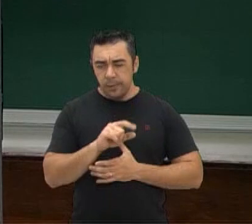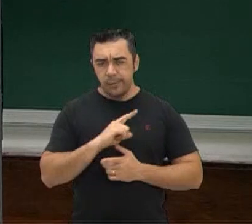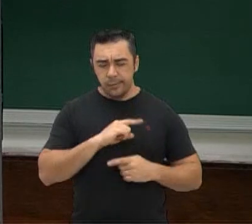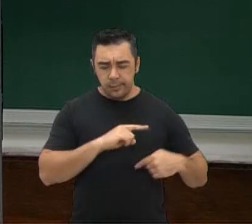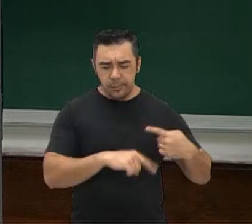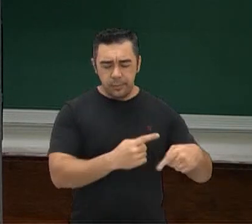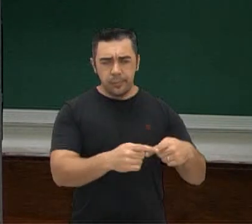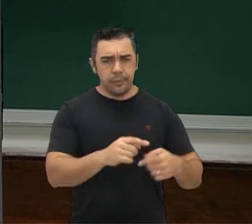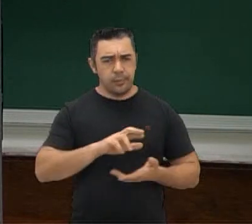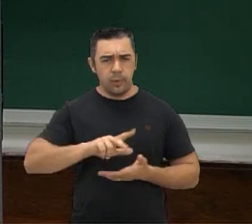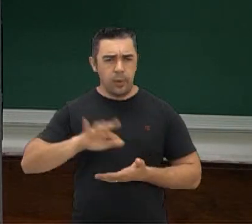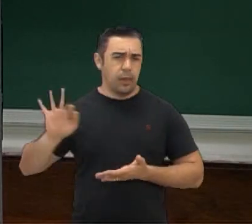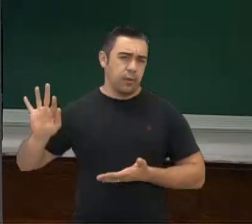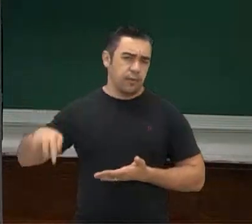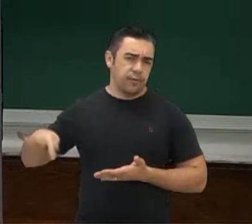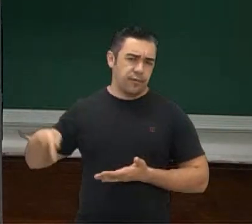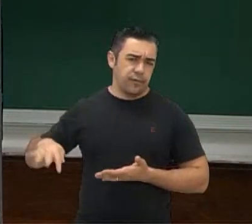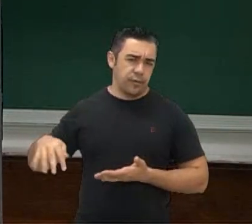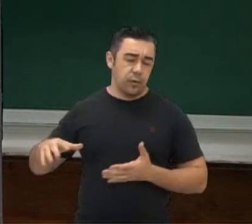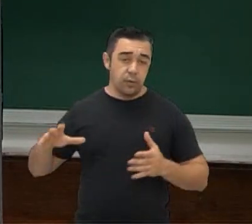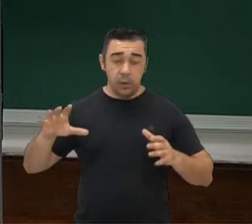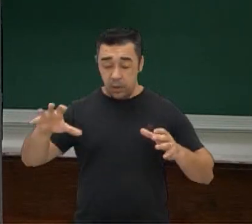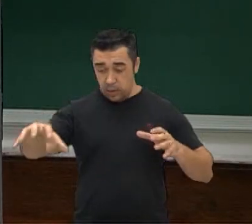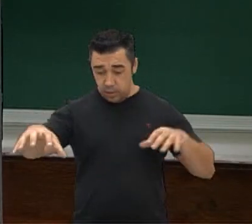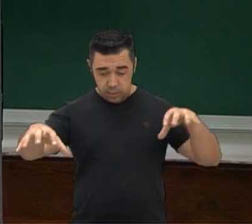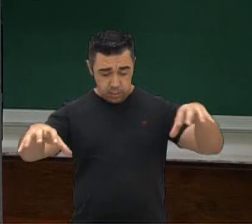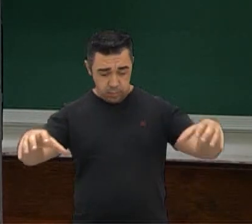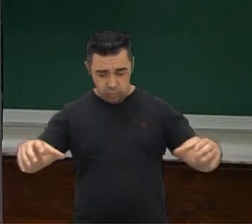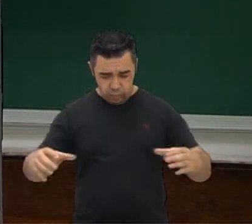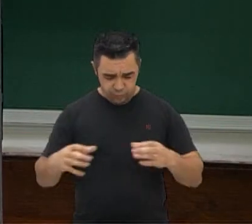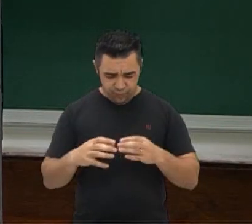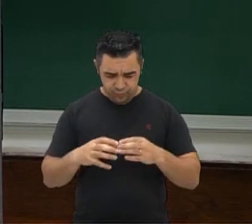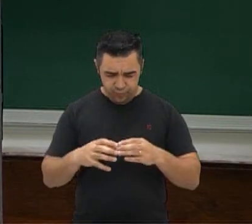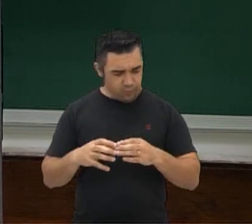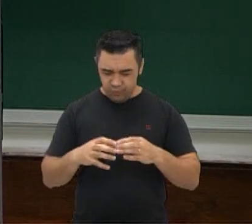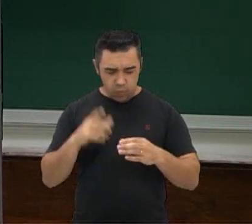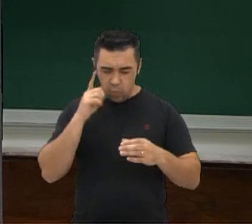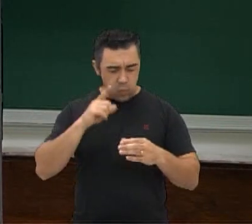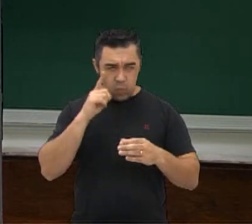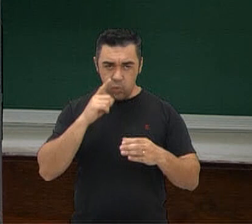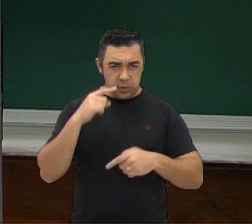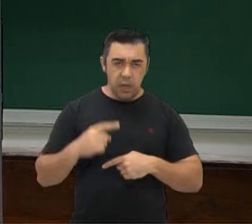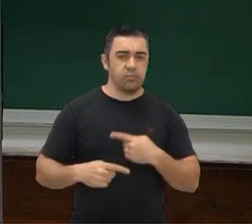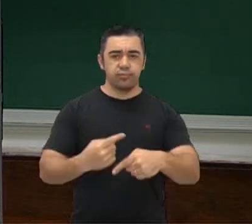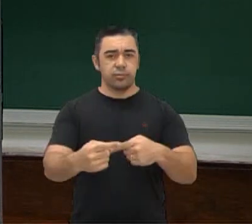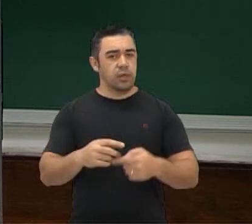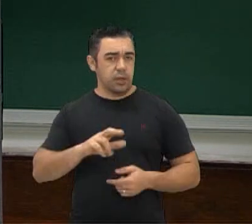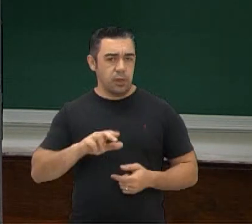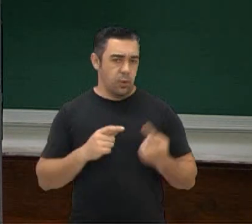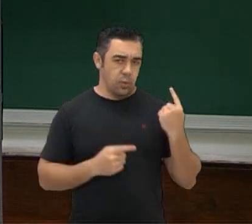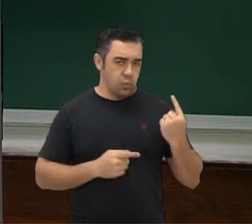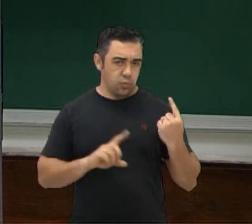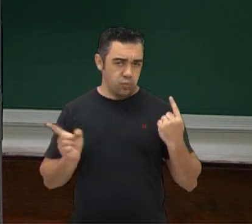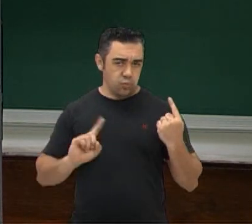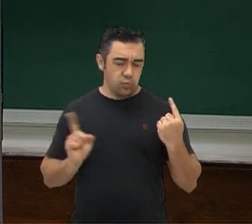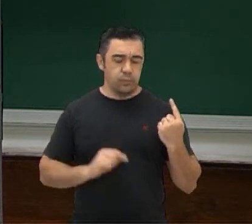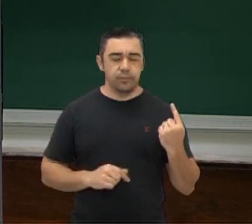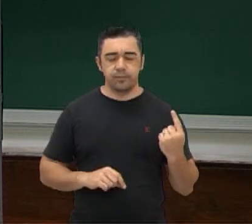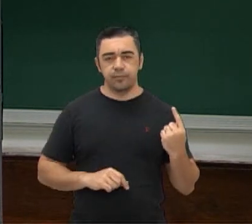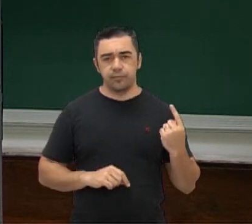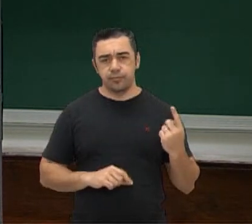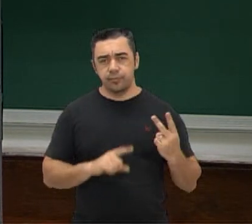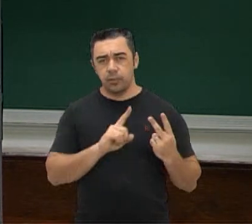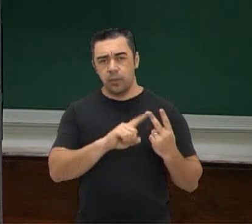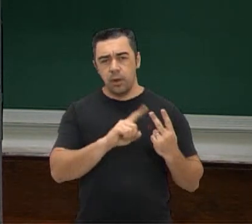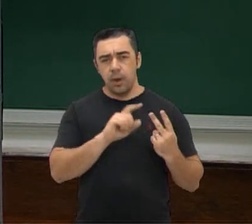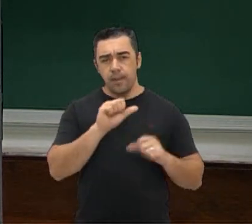Isolamento reprodutivo é lá no final, gente. Quando a gente junta de volta as populações, elas não conseguem mais reproduzir. Então, não pode ser o número 1 ali primeiro.